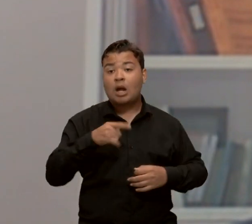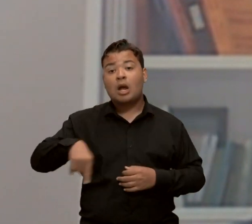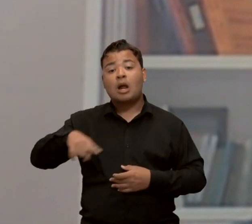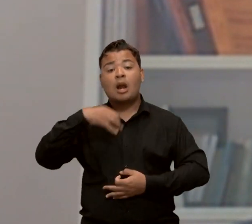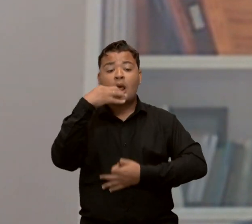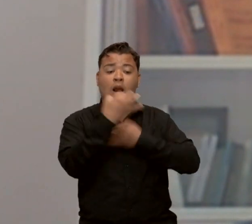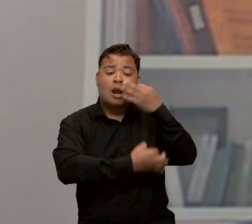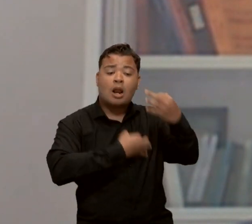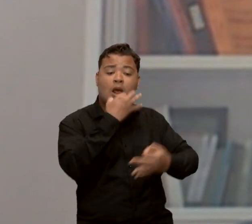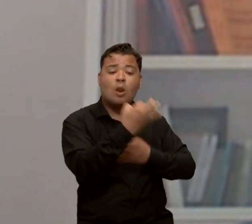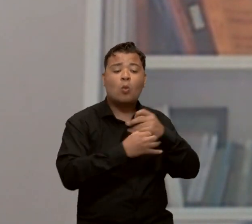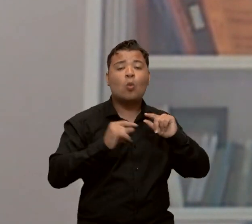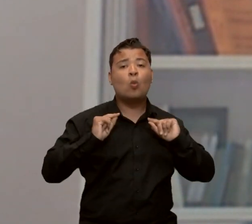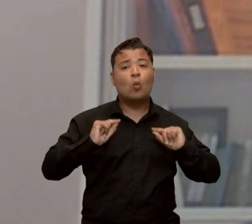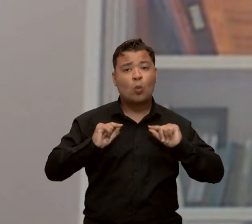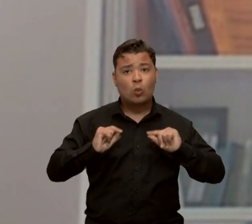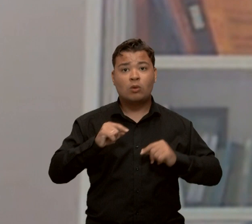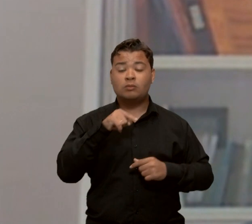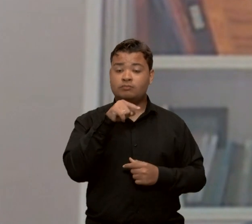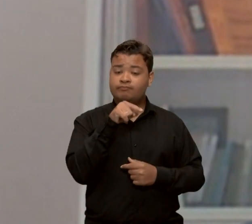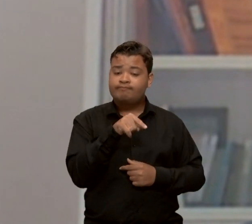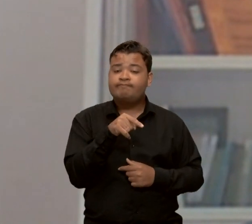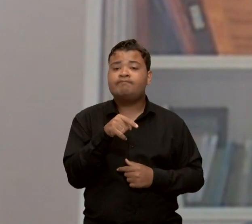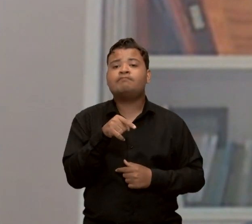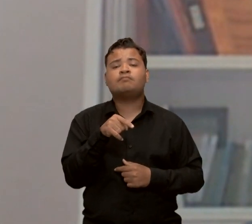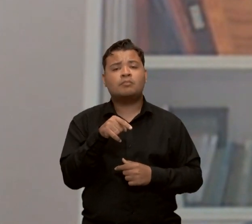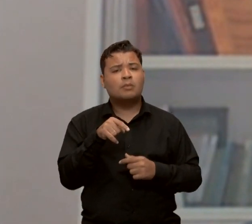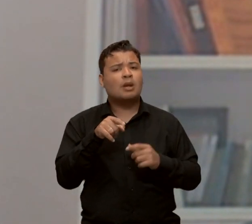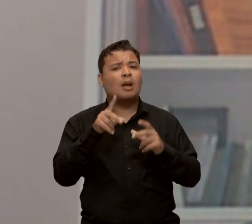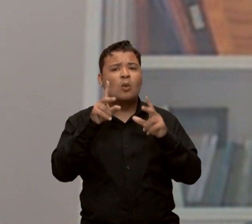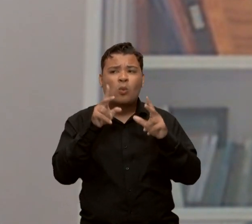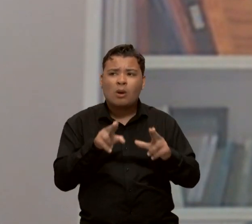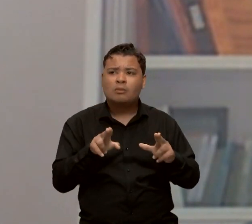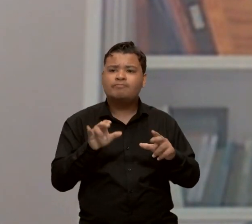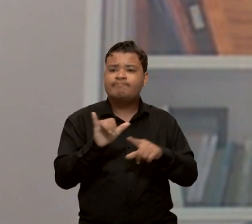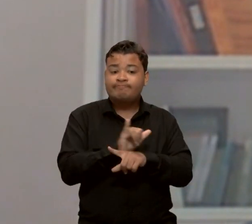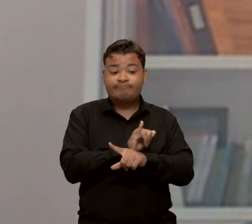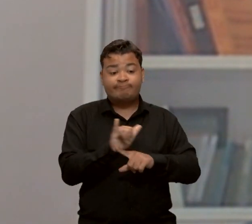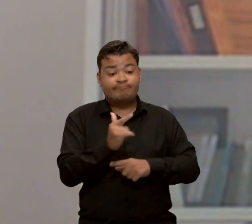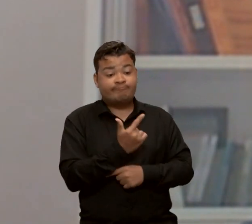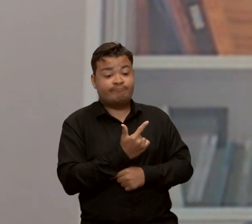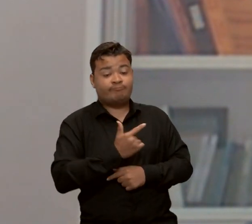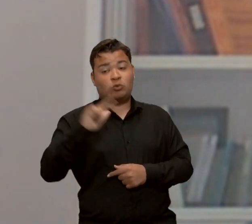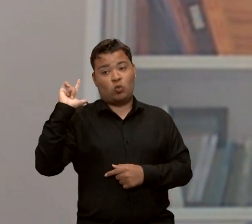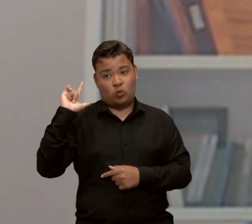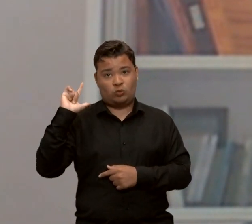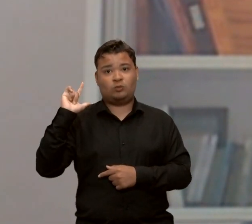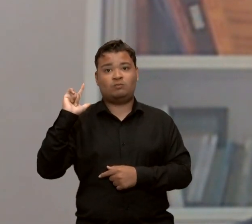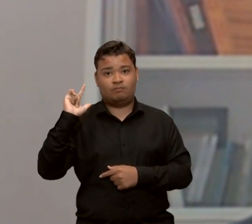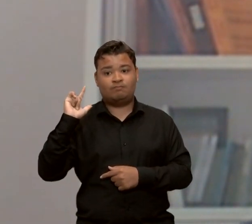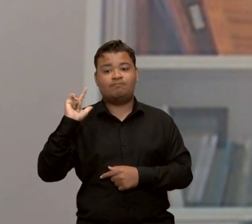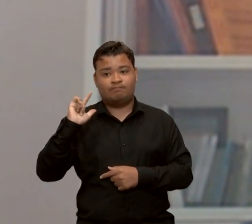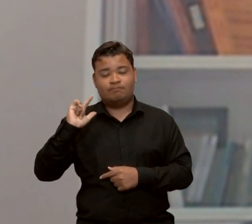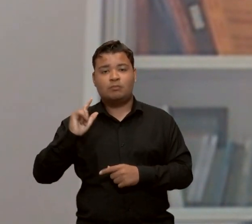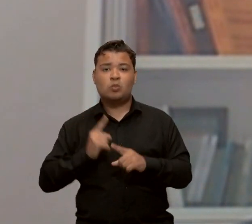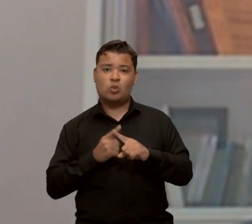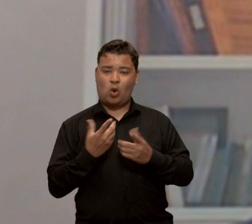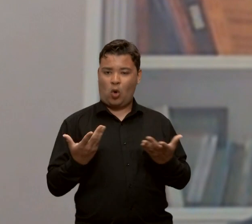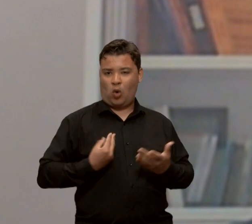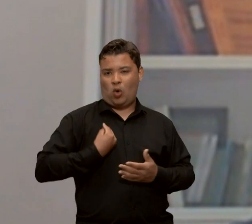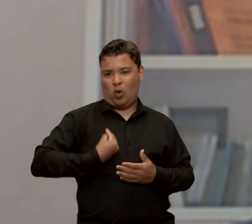que a economia solidária é um contraponto ou uma alternativa ao modelo econômico